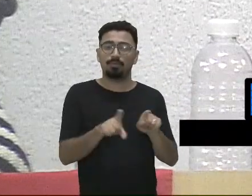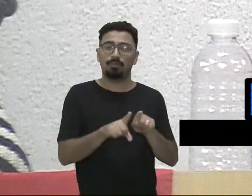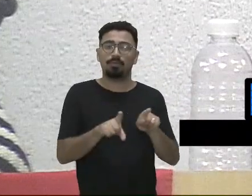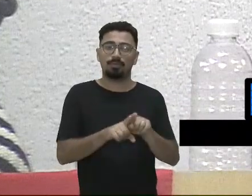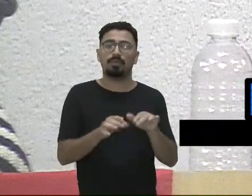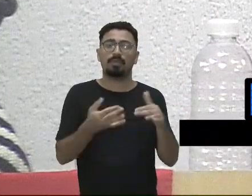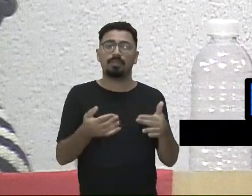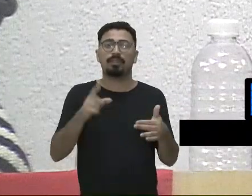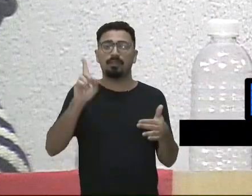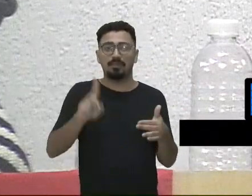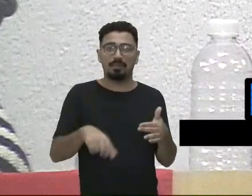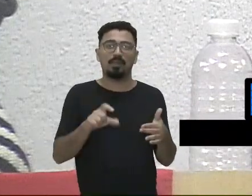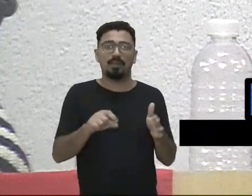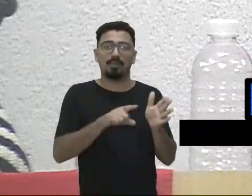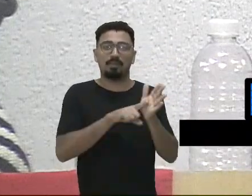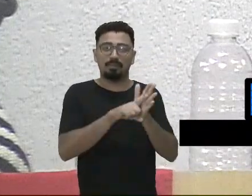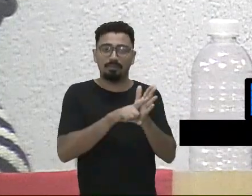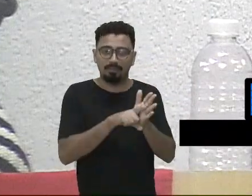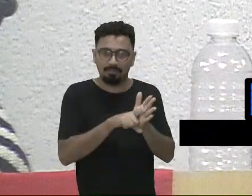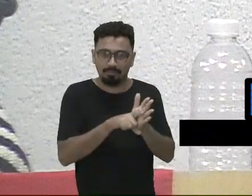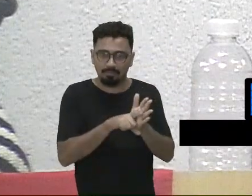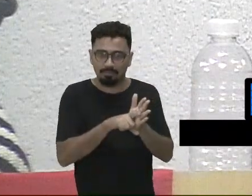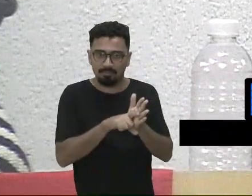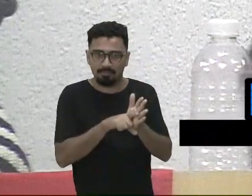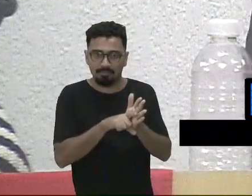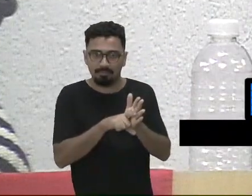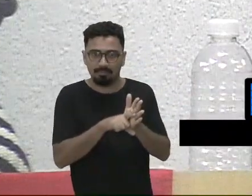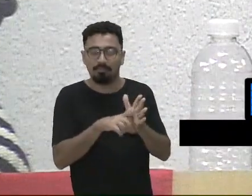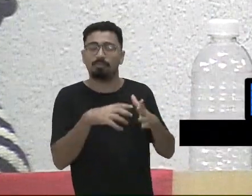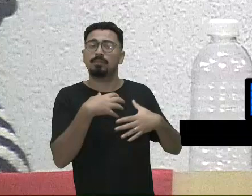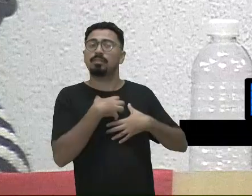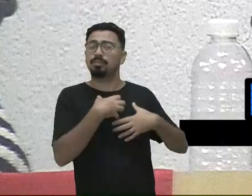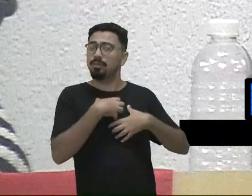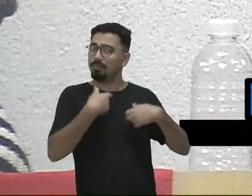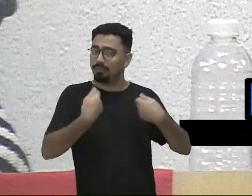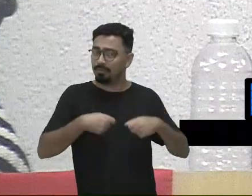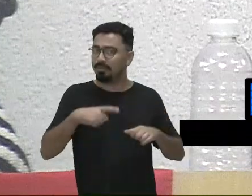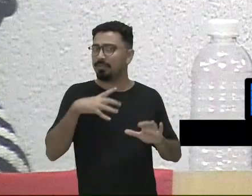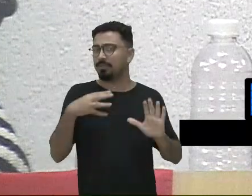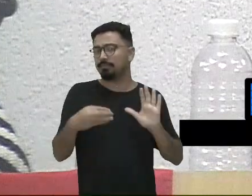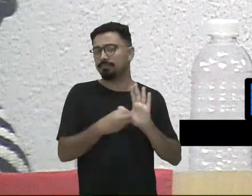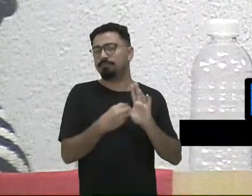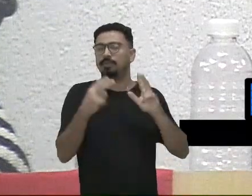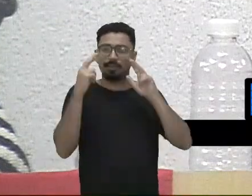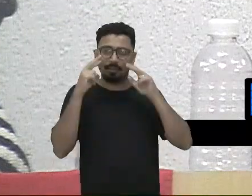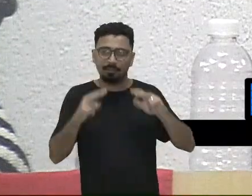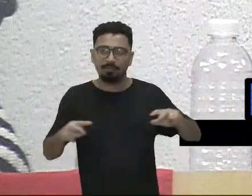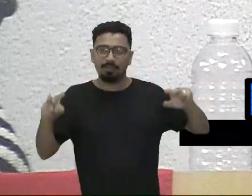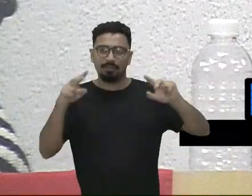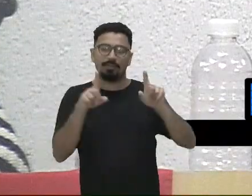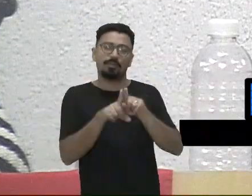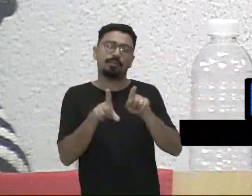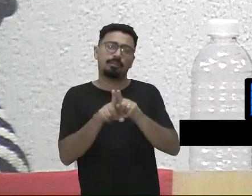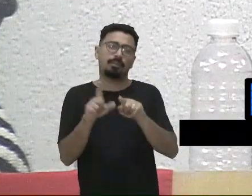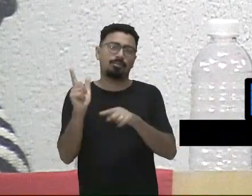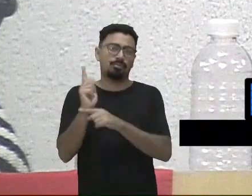é um senso que é preciso ser instaurado no olhar, na perspectiva dos